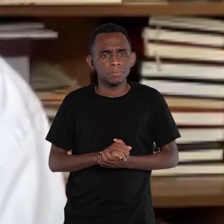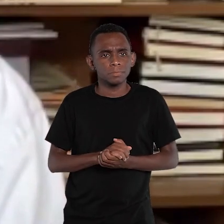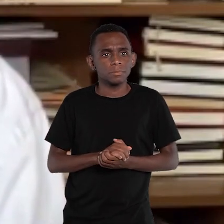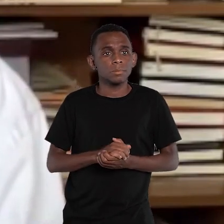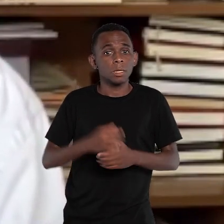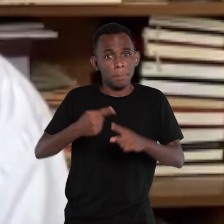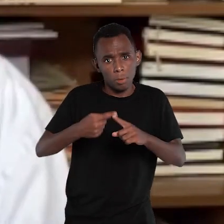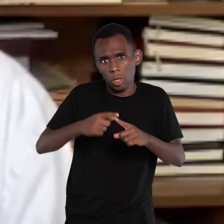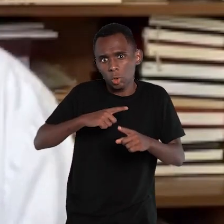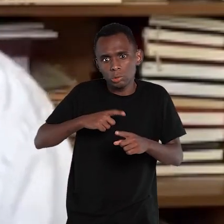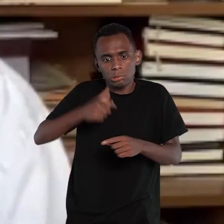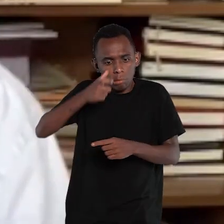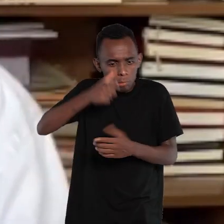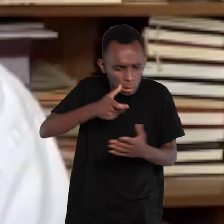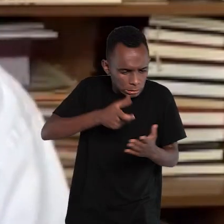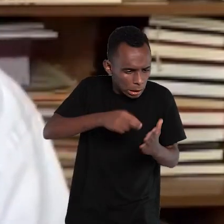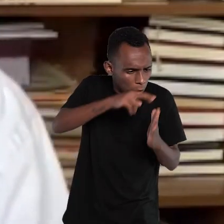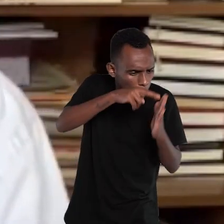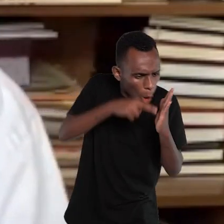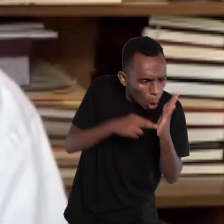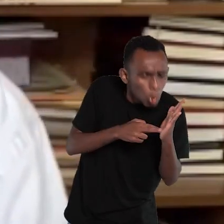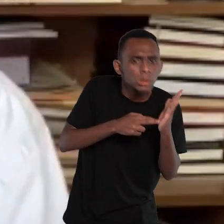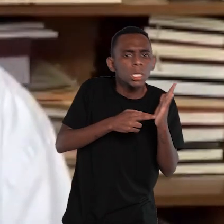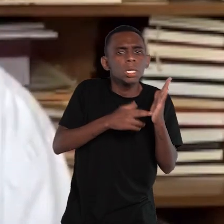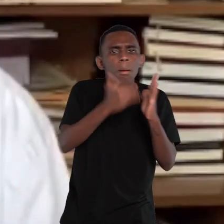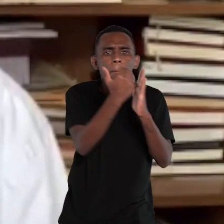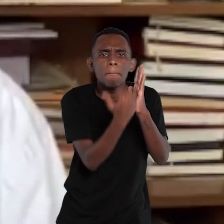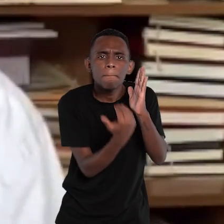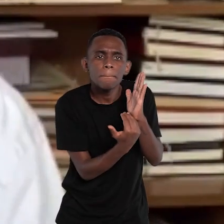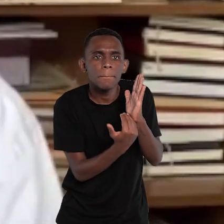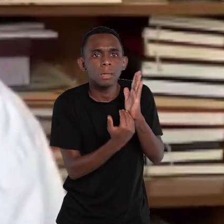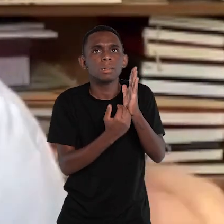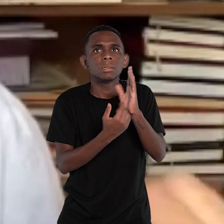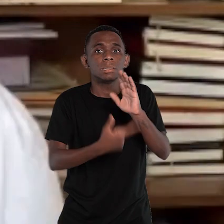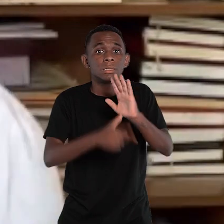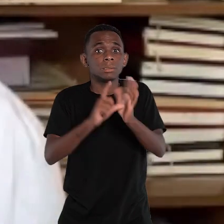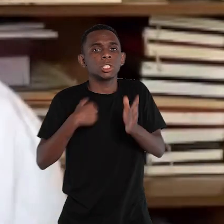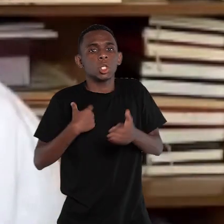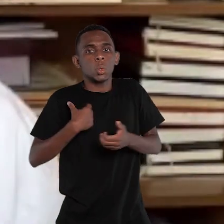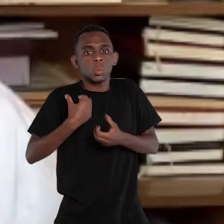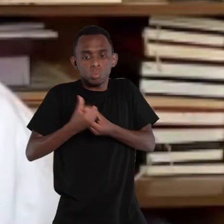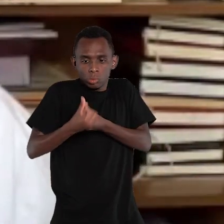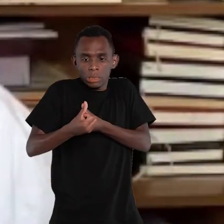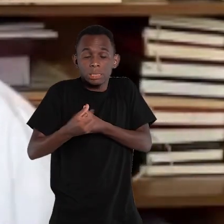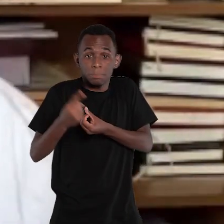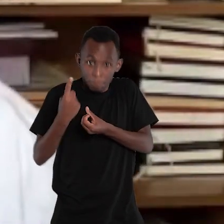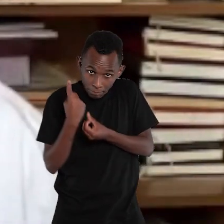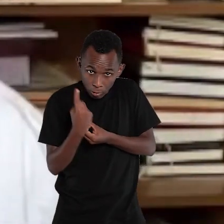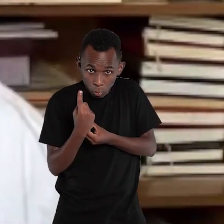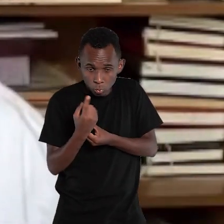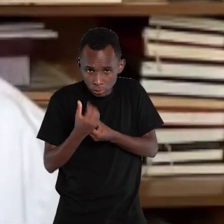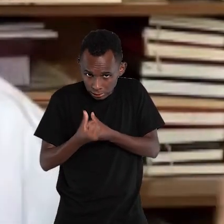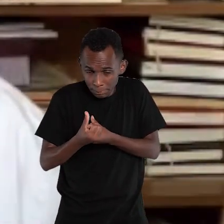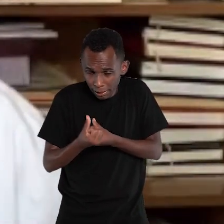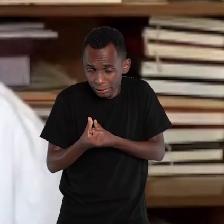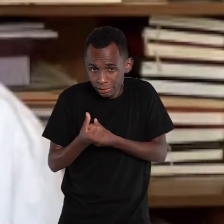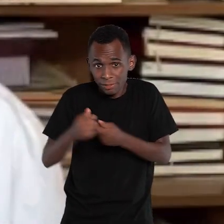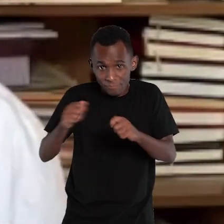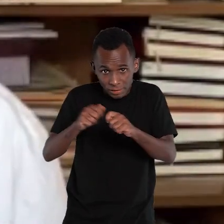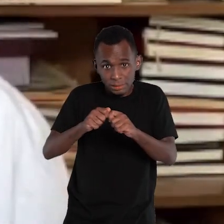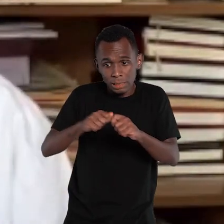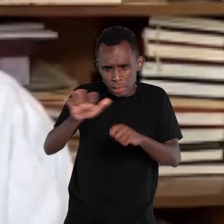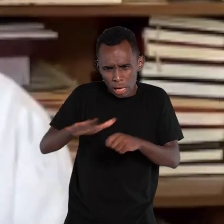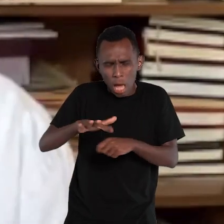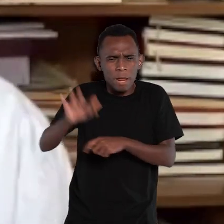contas. Eu tinha alguma curiosidade por roteiro, tinha feito 6 meses, um semestre de roteiro na faculdade, apenas um